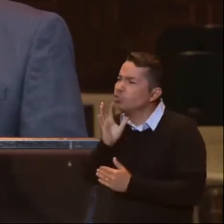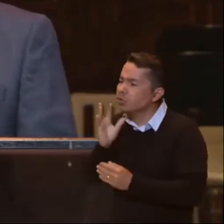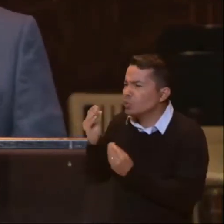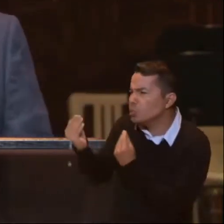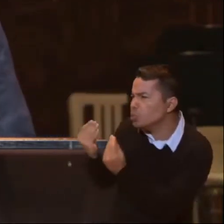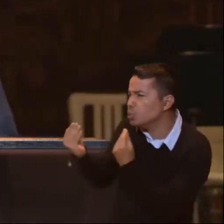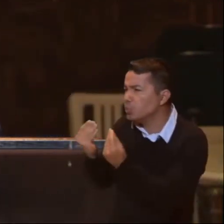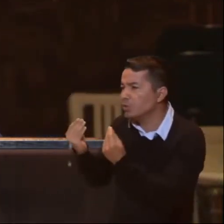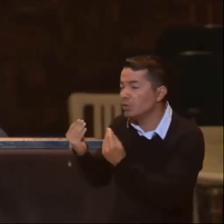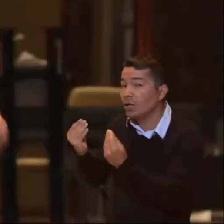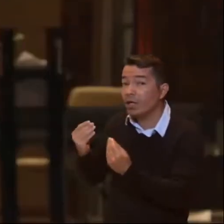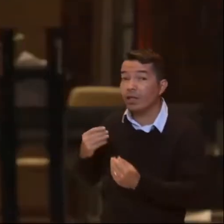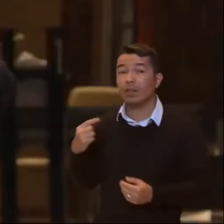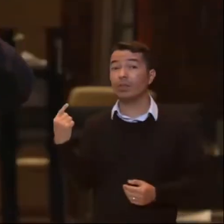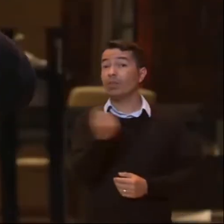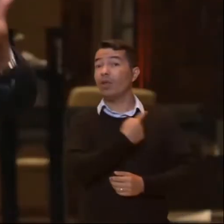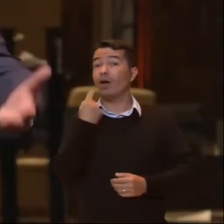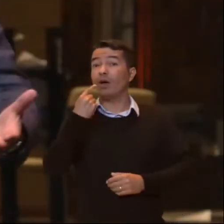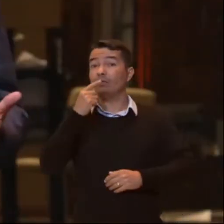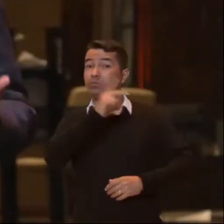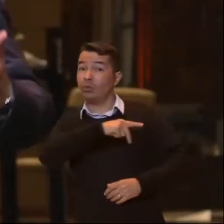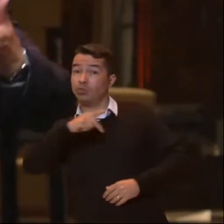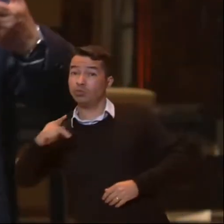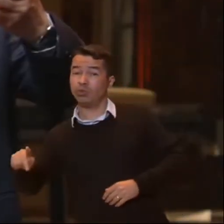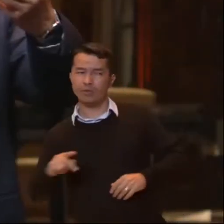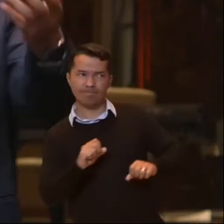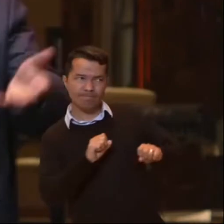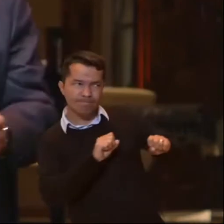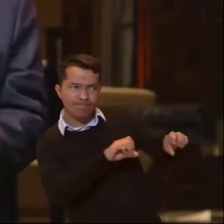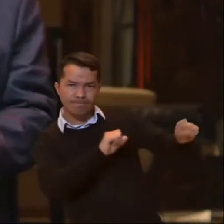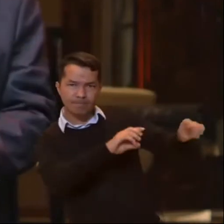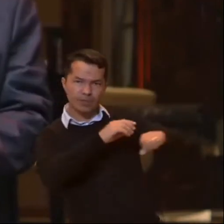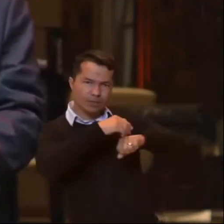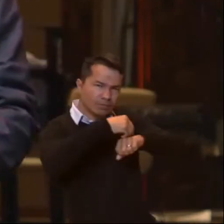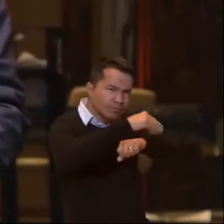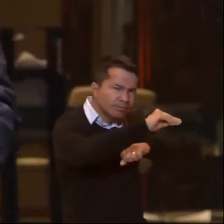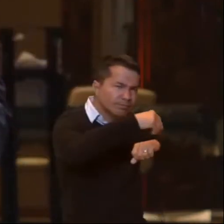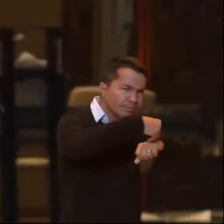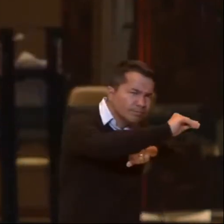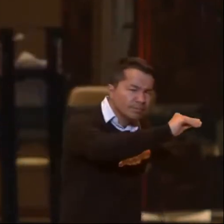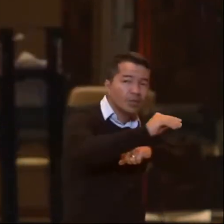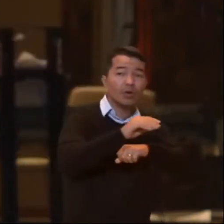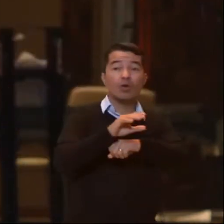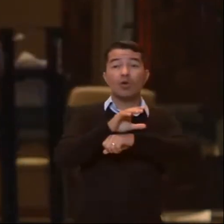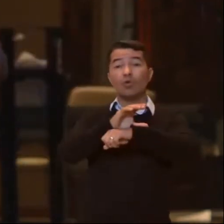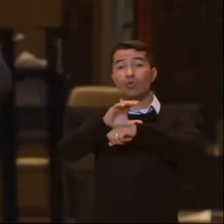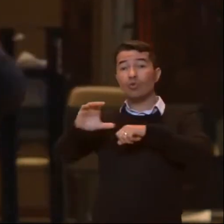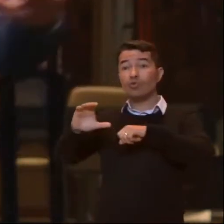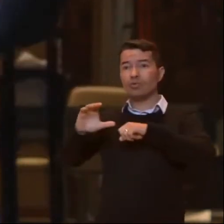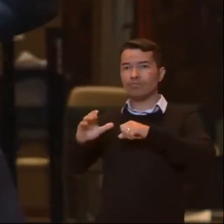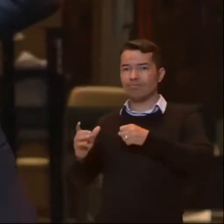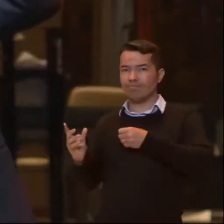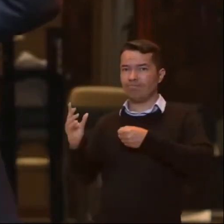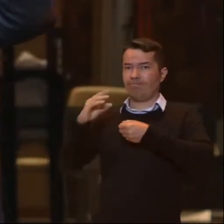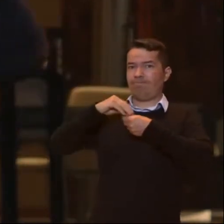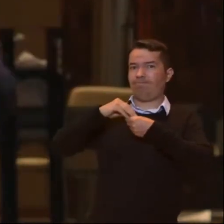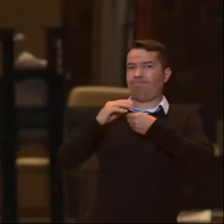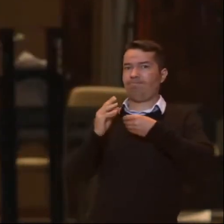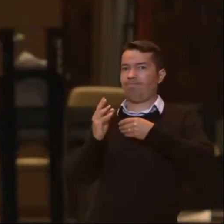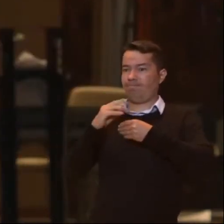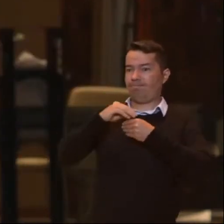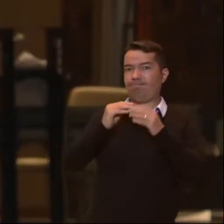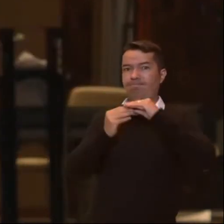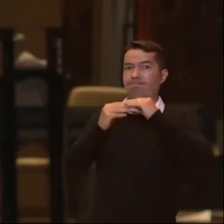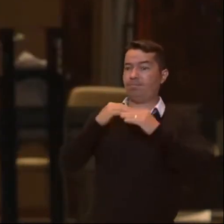E a gente dá então essas habilidades, esses cursos outra vez. E aí vão lá e passam